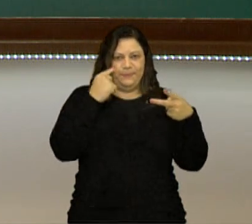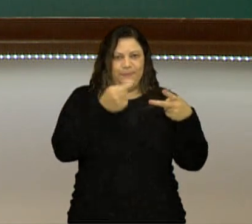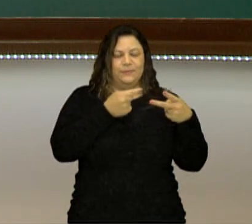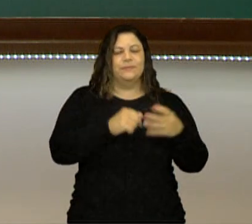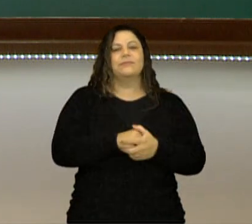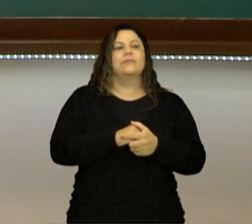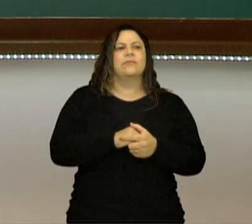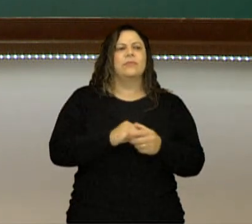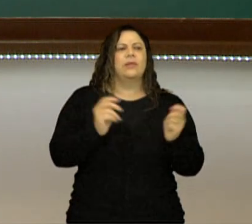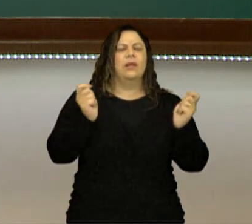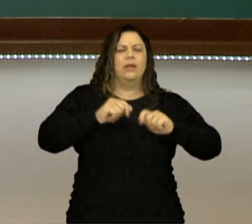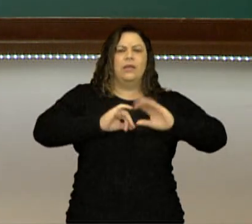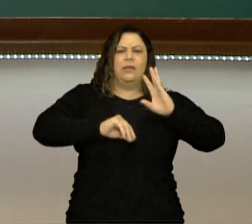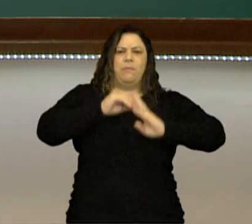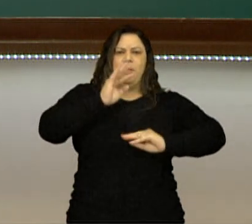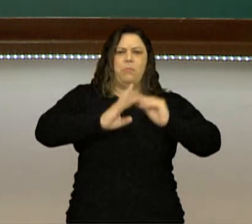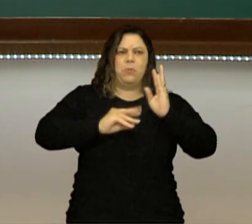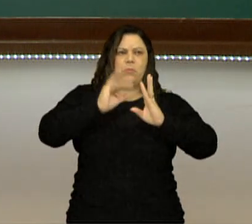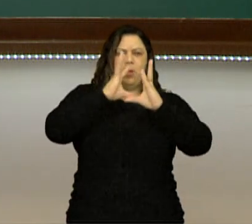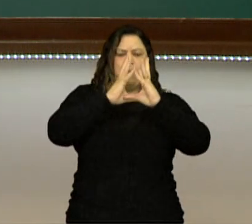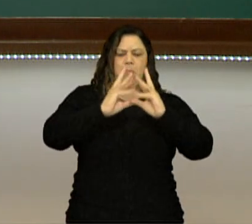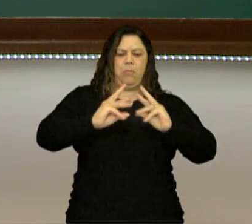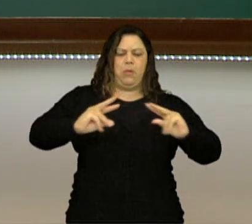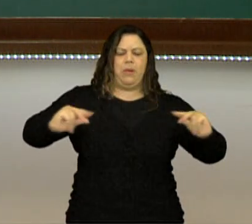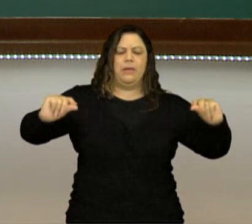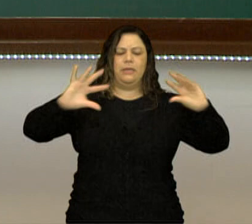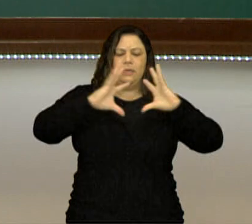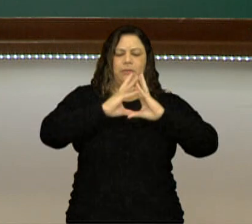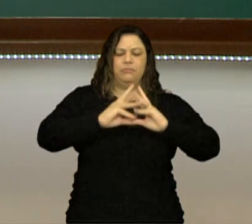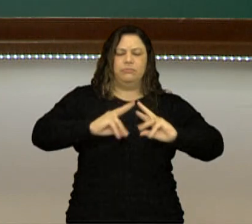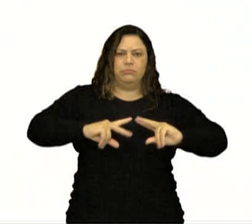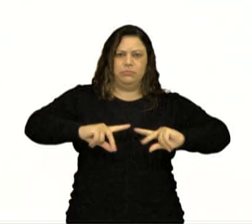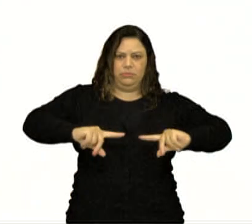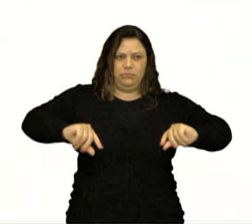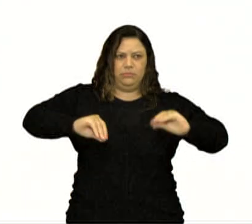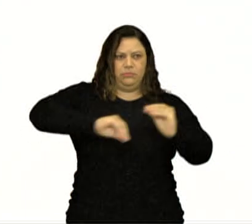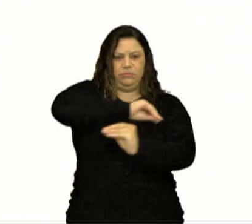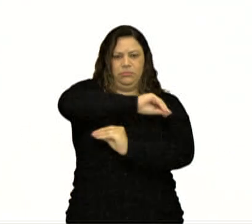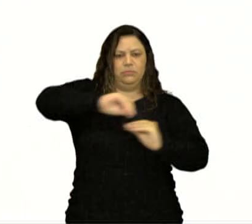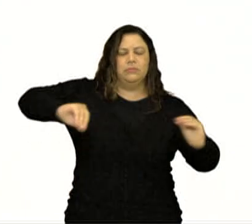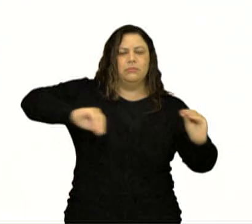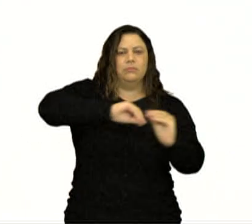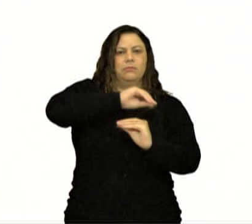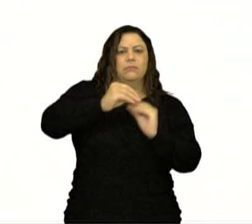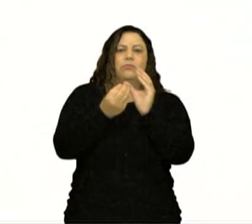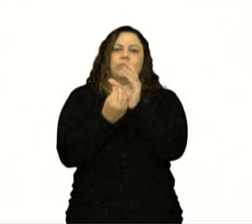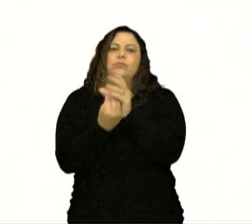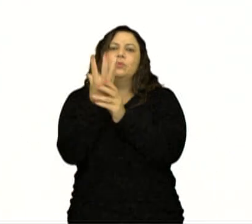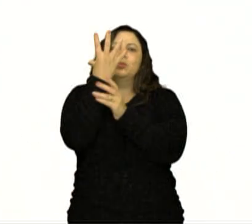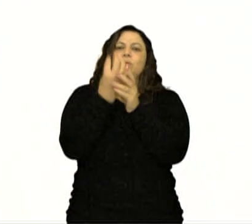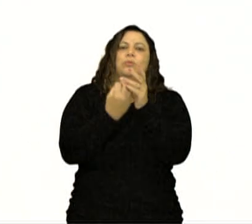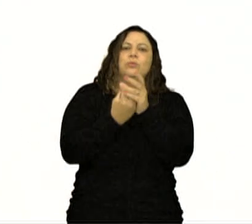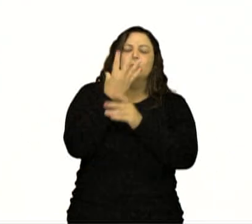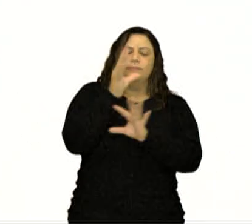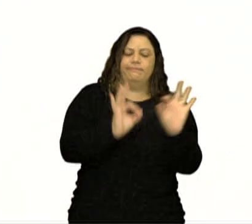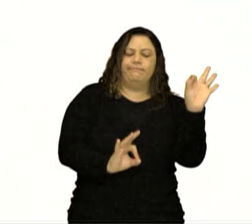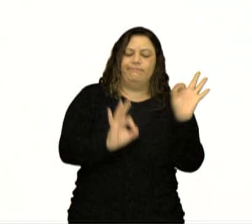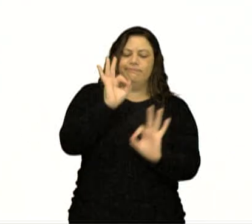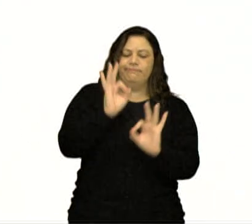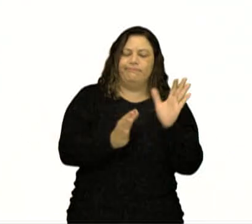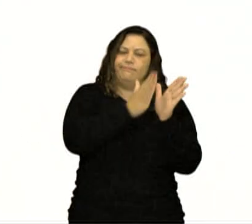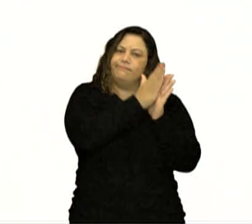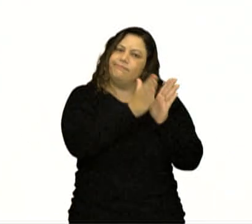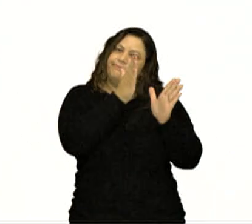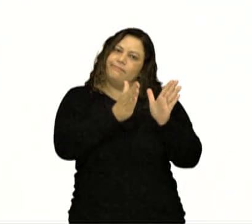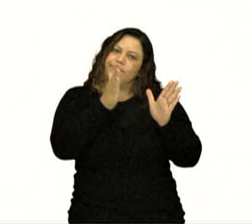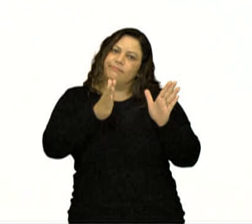aquele material ali possa trabalhar lá dentro. Vai formar o chamado fuso mitótico, se formando aqui, para organizar todo esse processo,